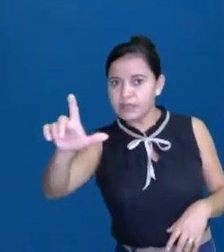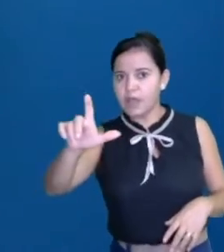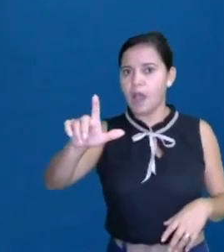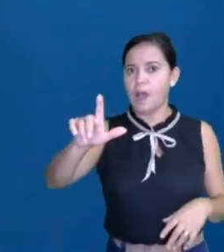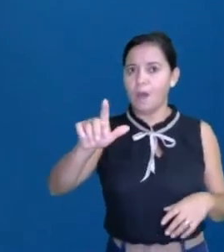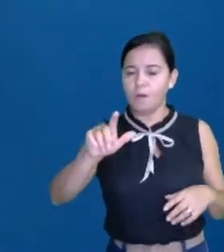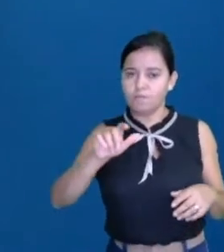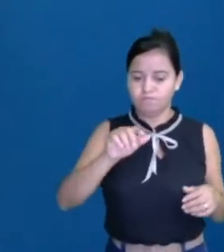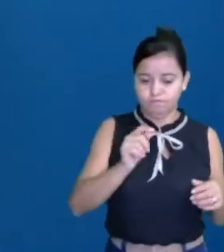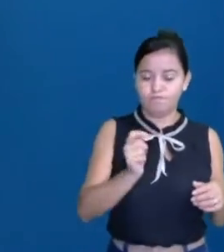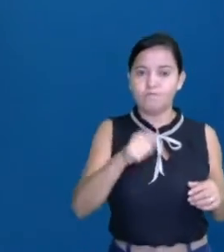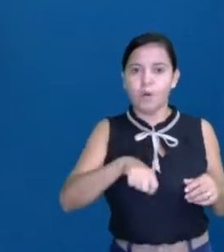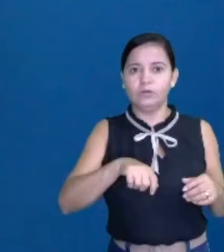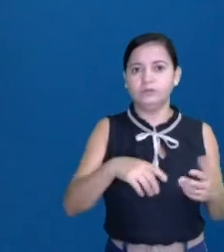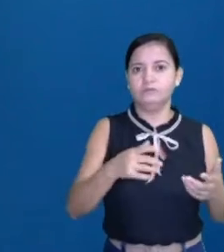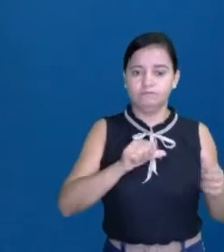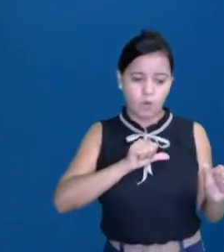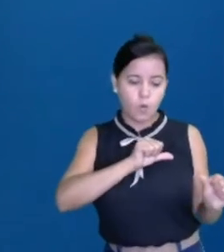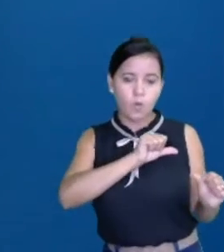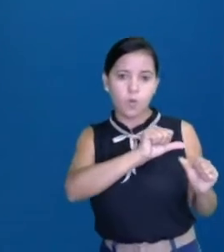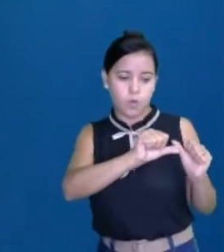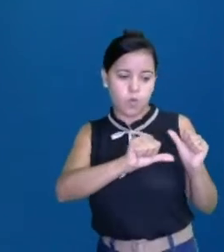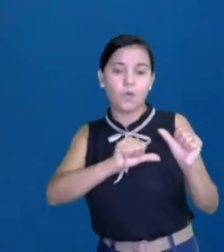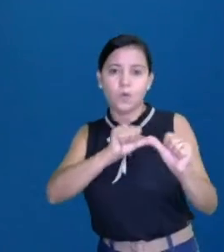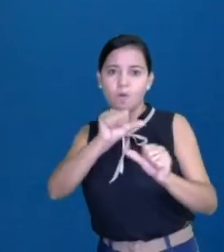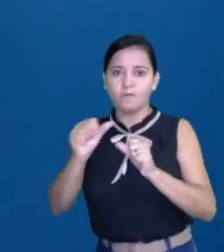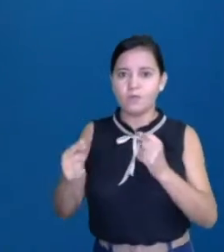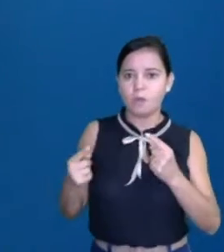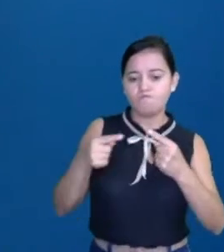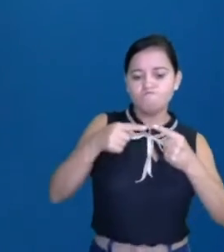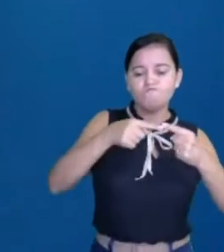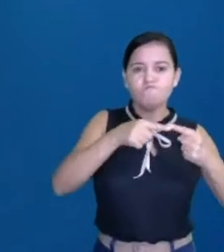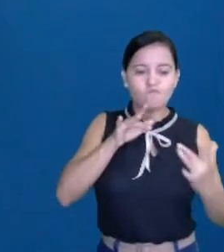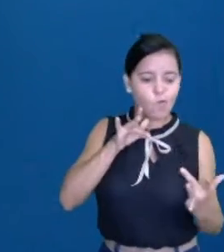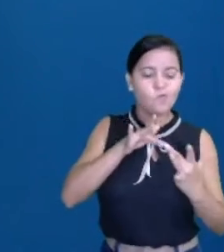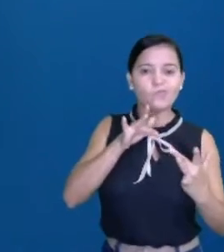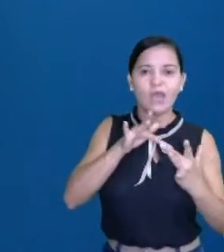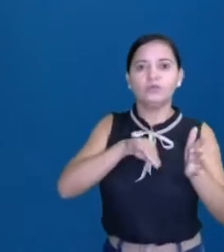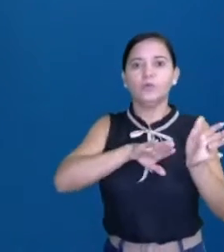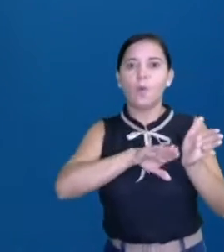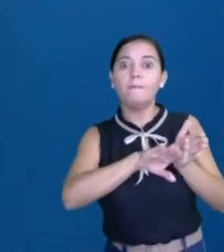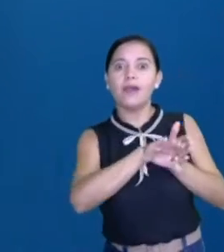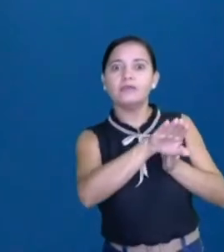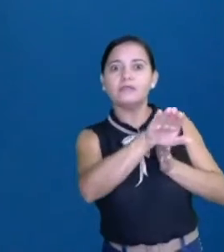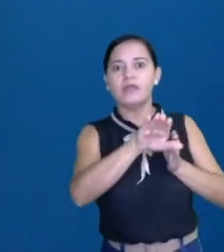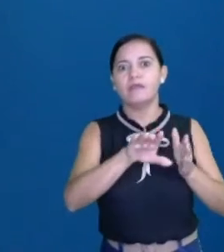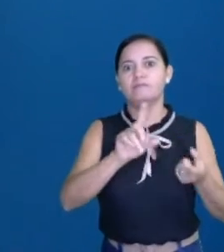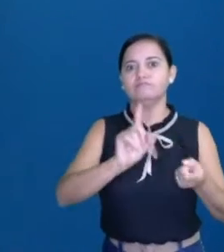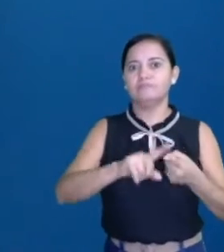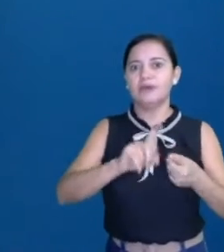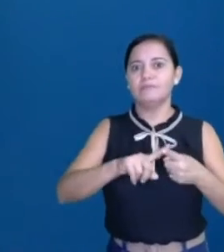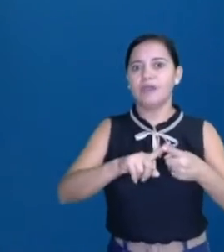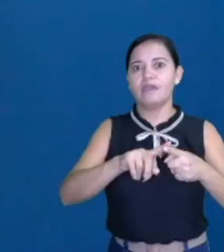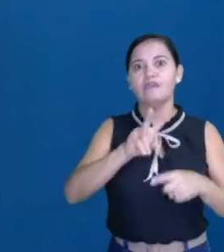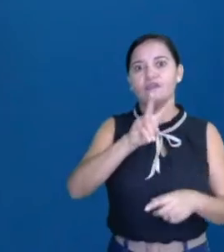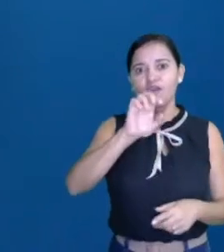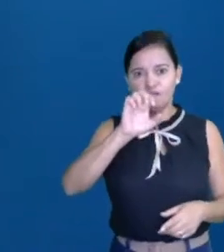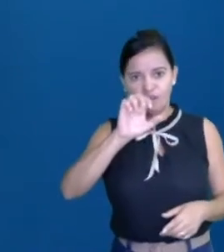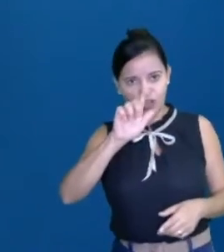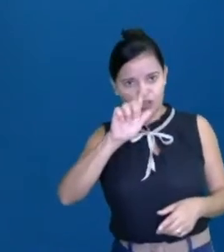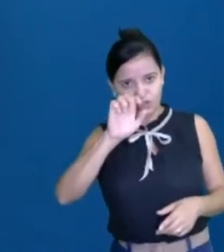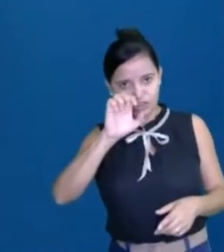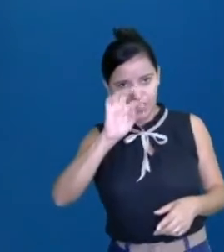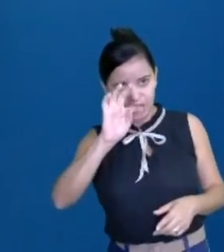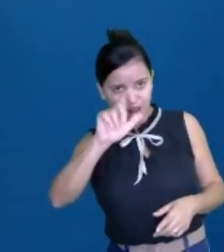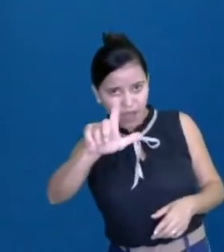mutualística, simbiótica, né, com as bactérias, entre bactérias e vegetais, para que isso possa ocorrer. Então,